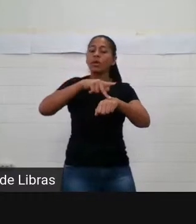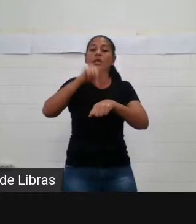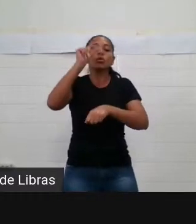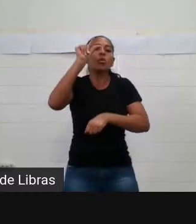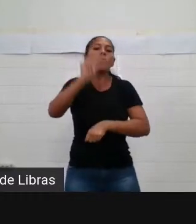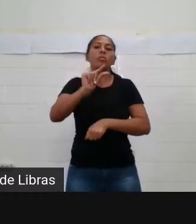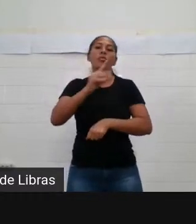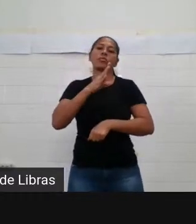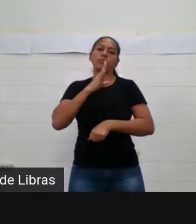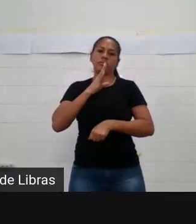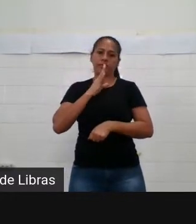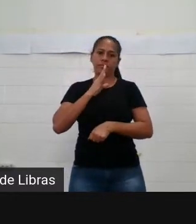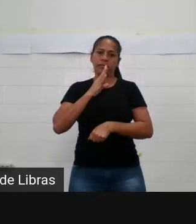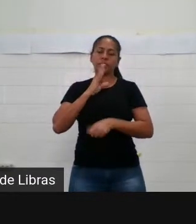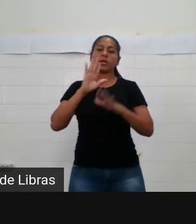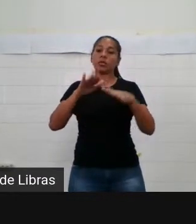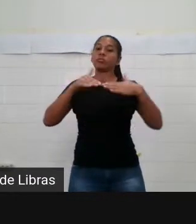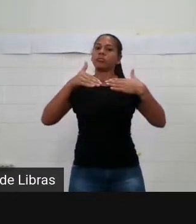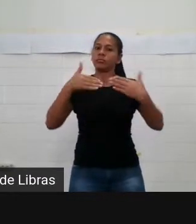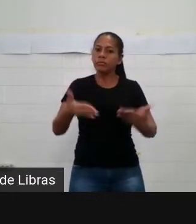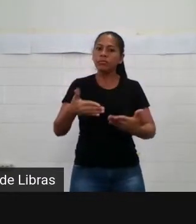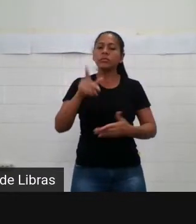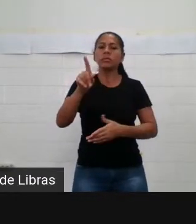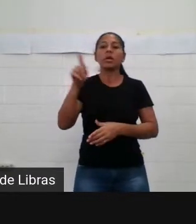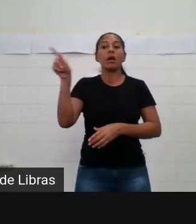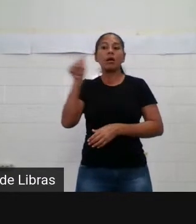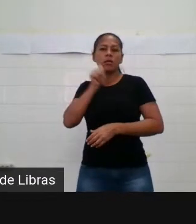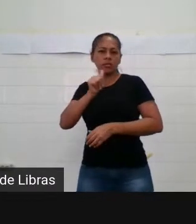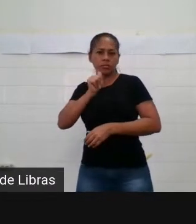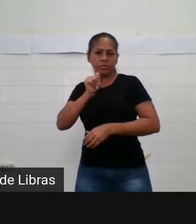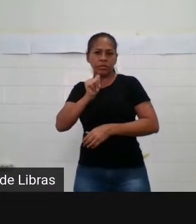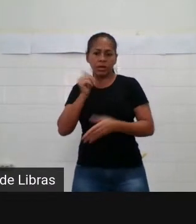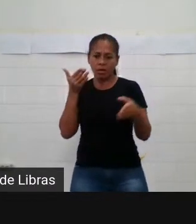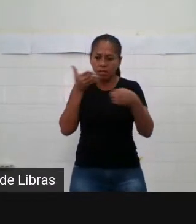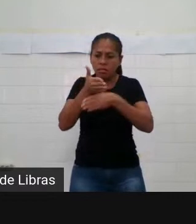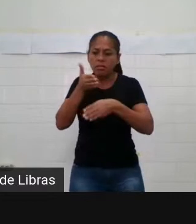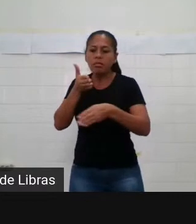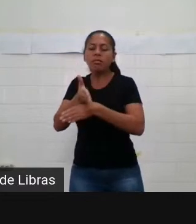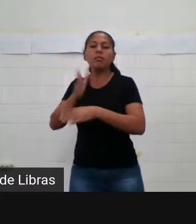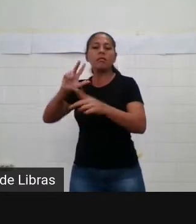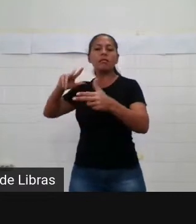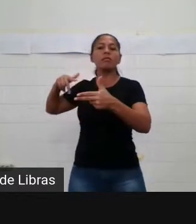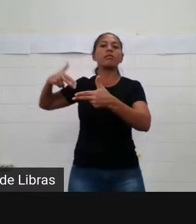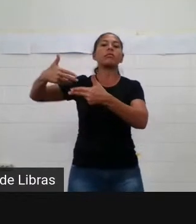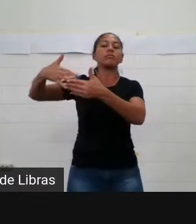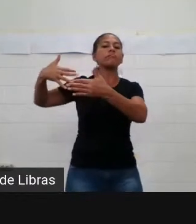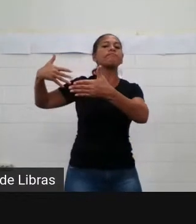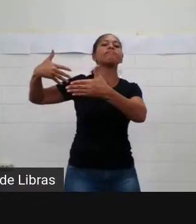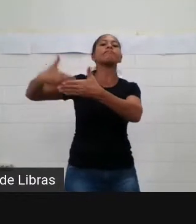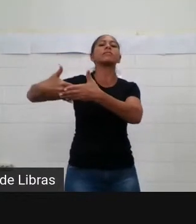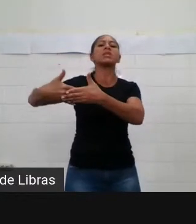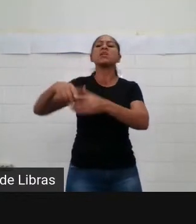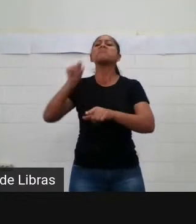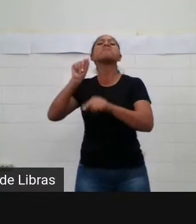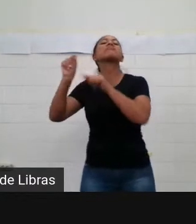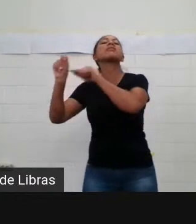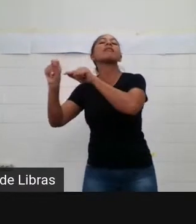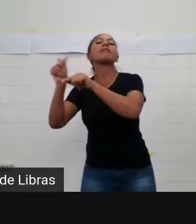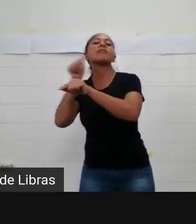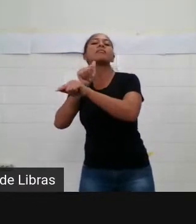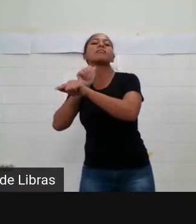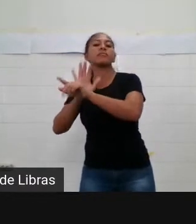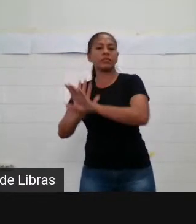Firmina. Então, portanto, a Conceição Evaristo vem nessa tradição, não é? Então, quem é Ponciá